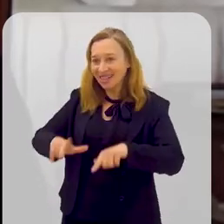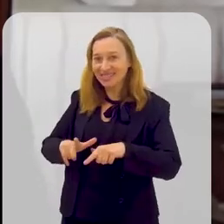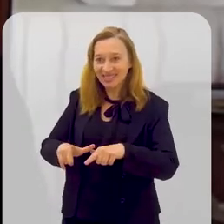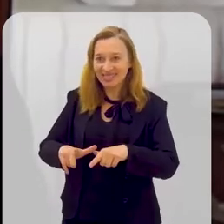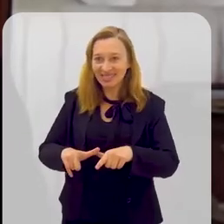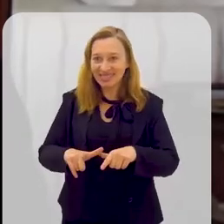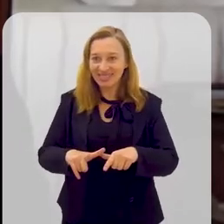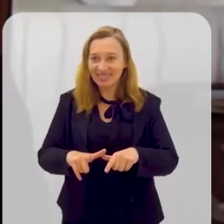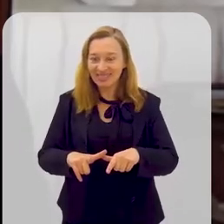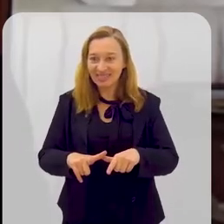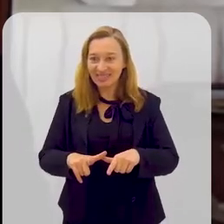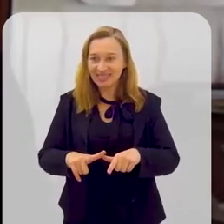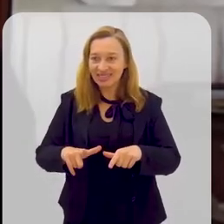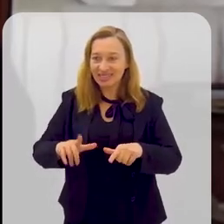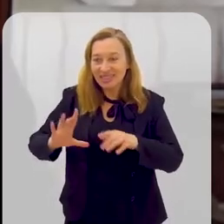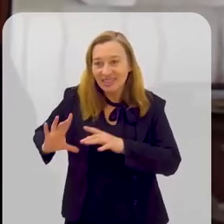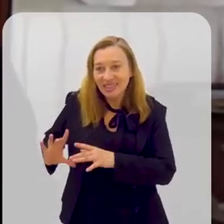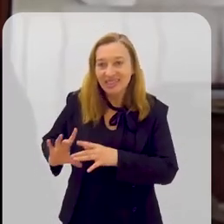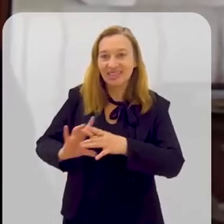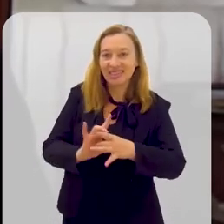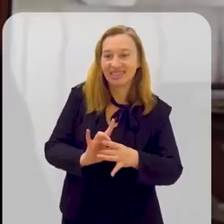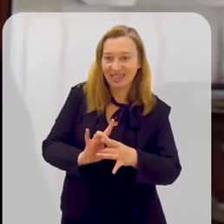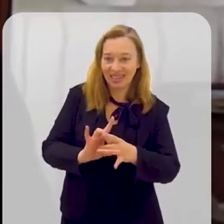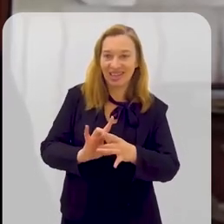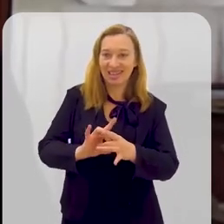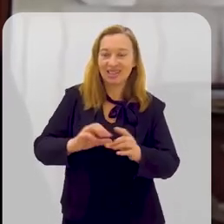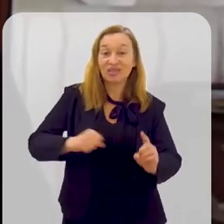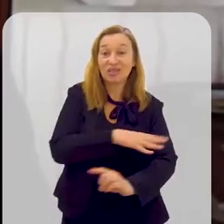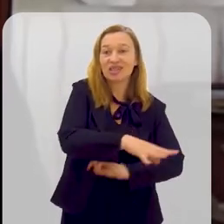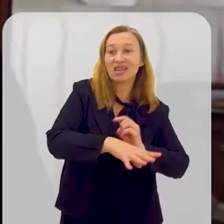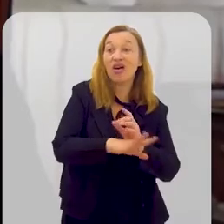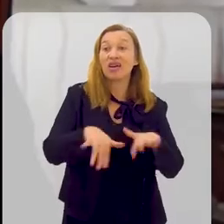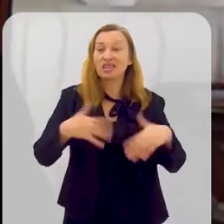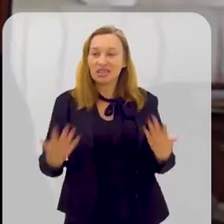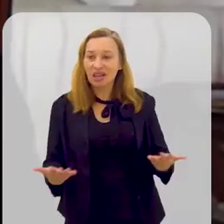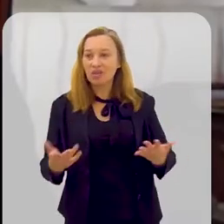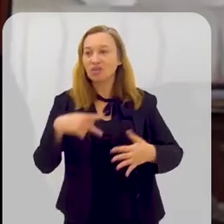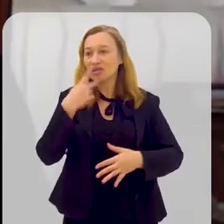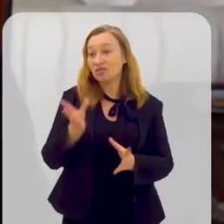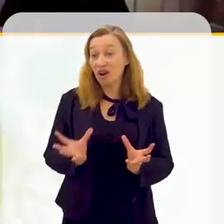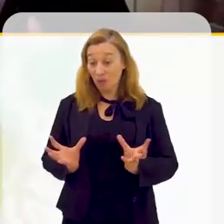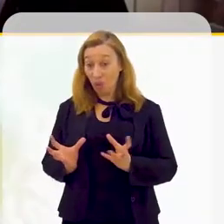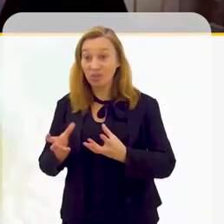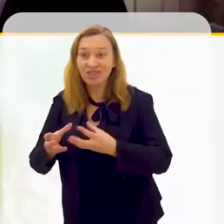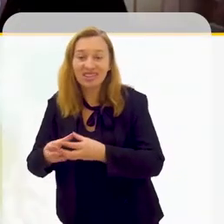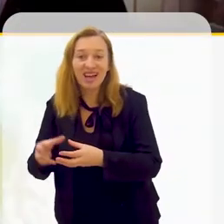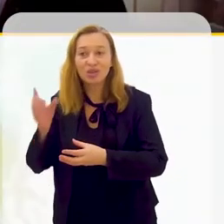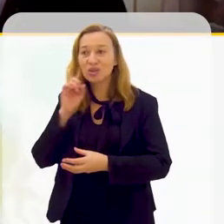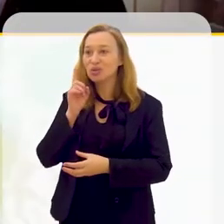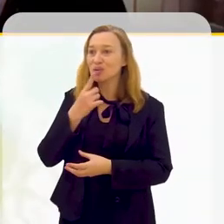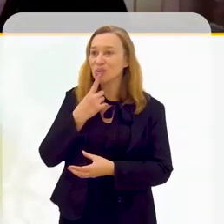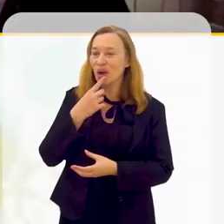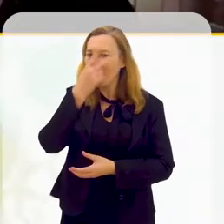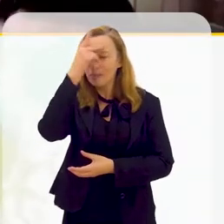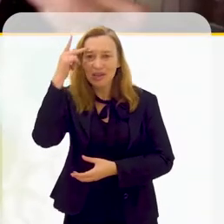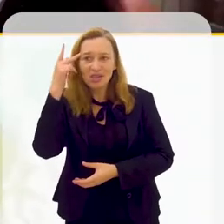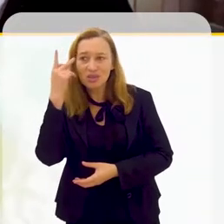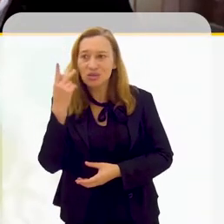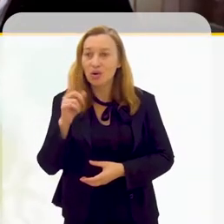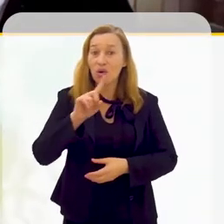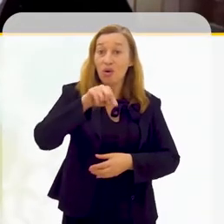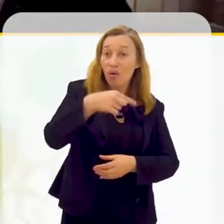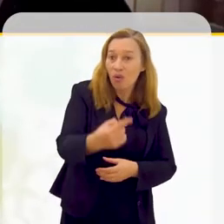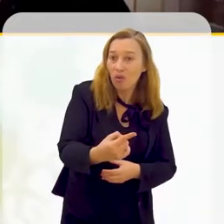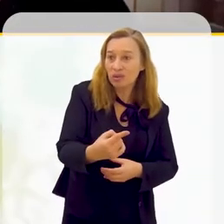a língua ela se constitui na interação social então quando a gente fala em comunidade surda é